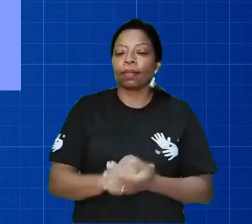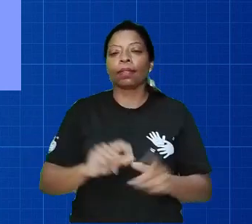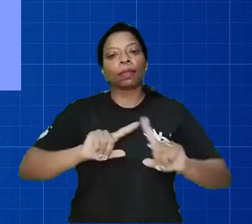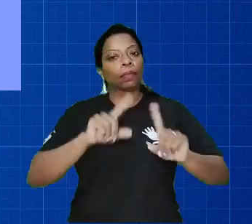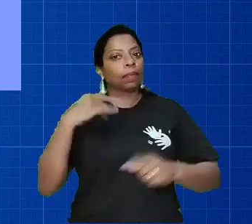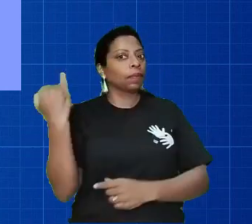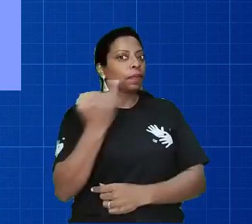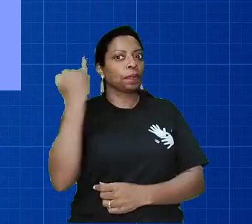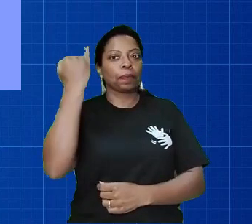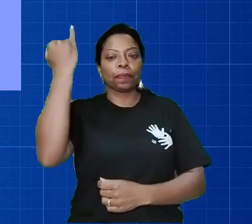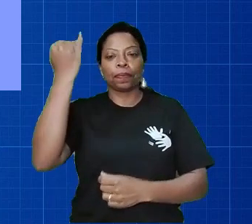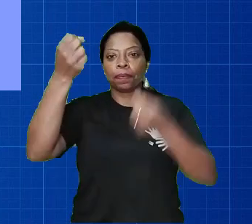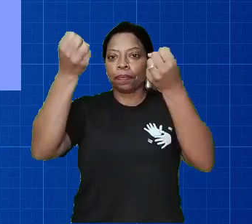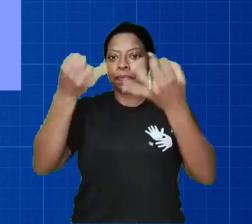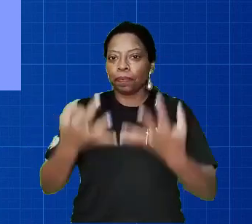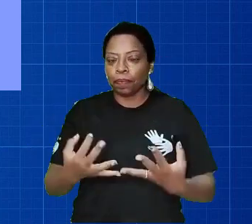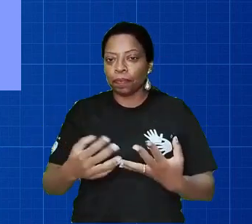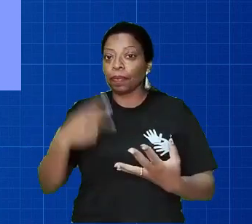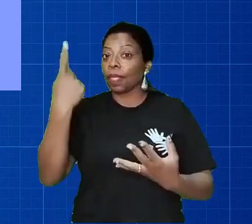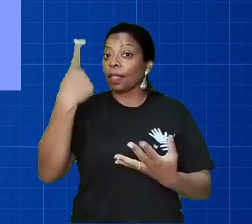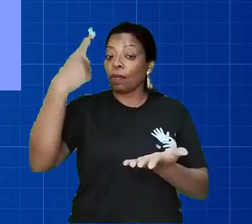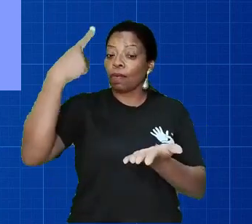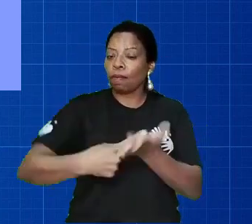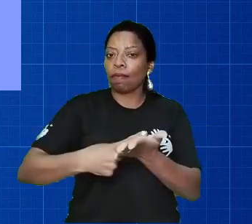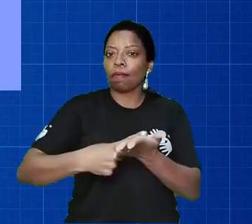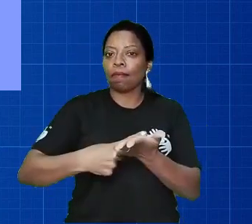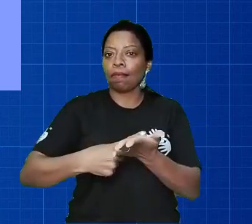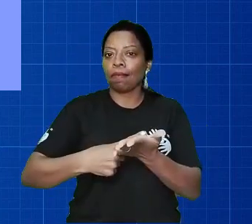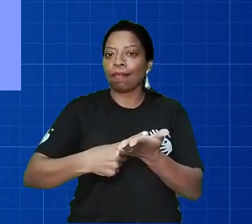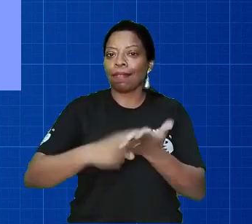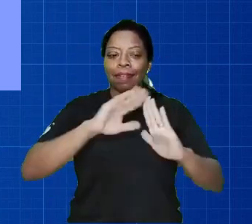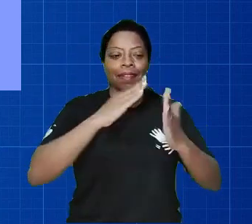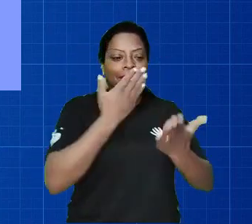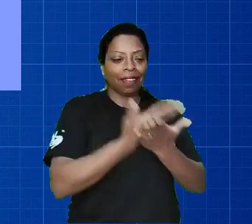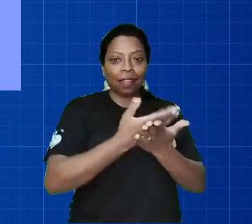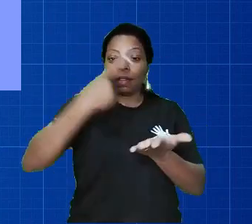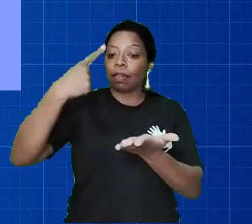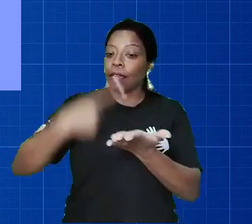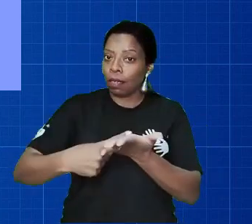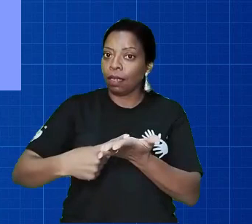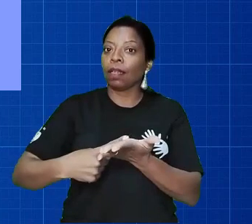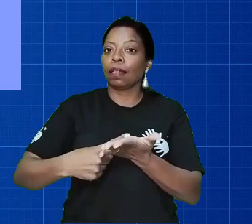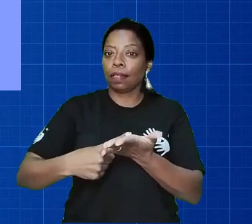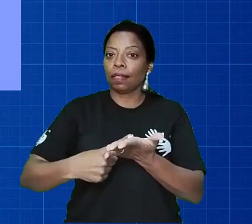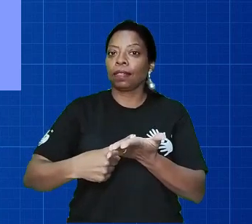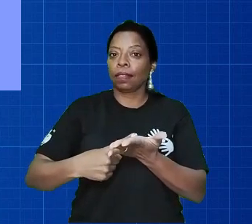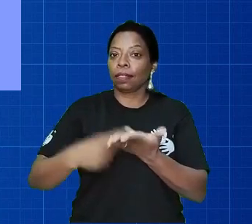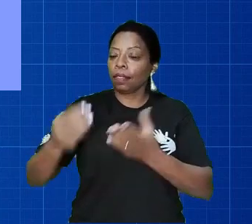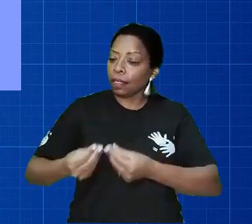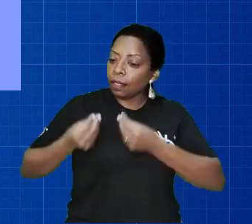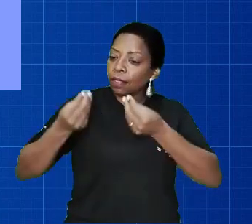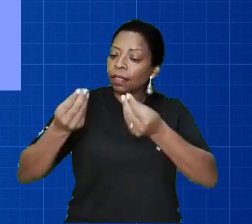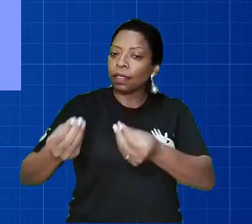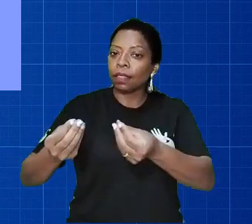que é compromisso da unidade educacional e da APPF a entrega desse